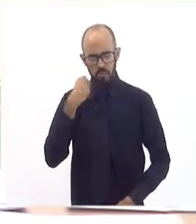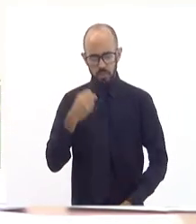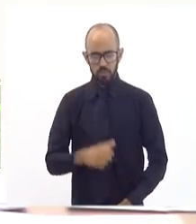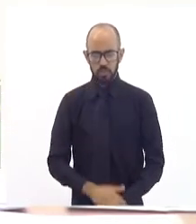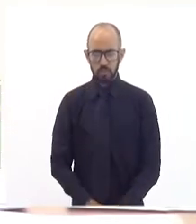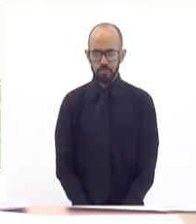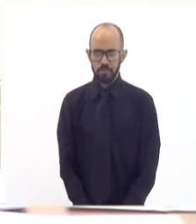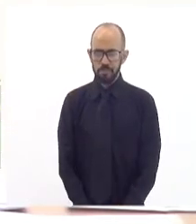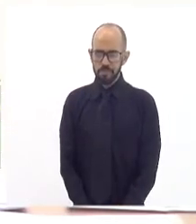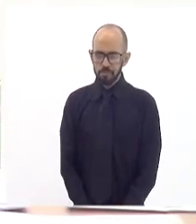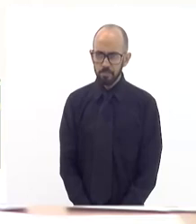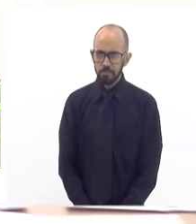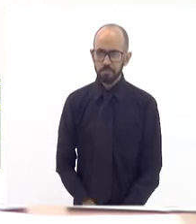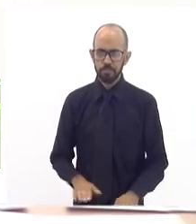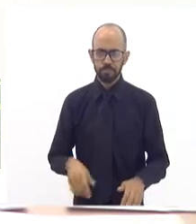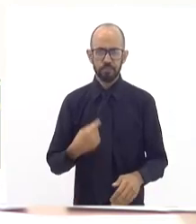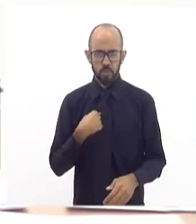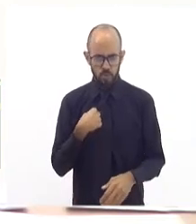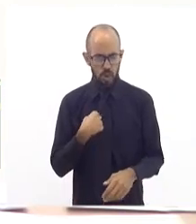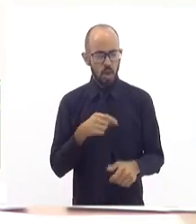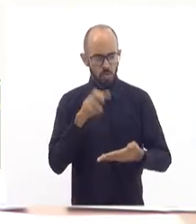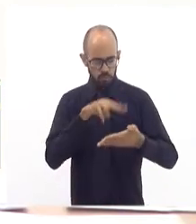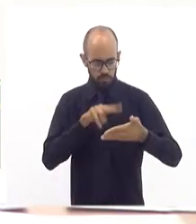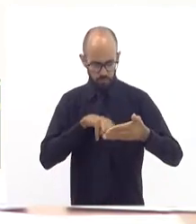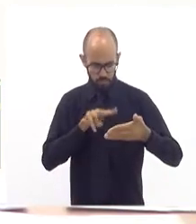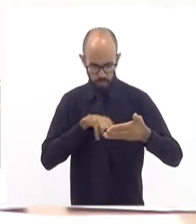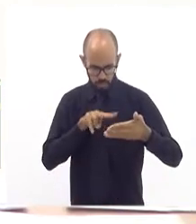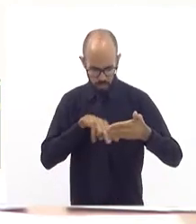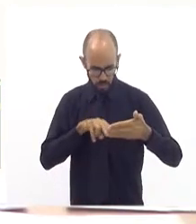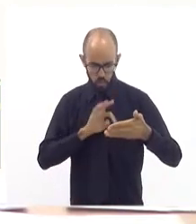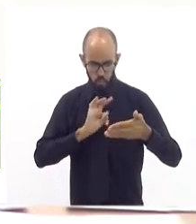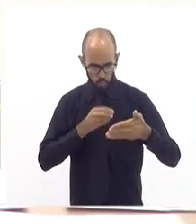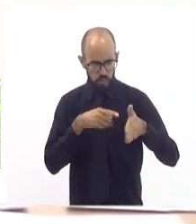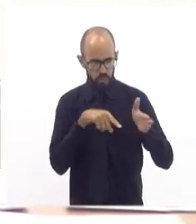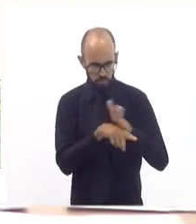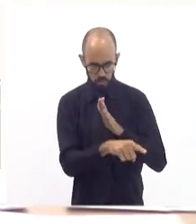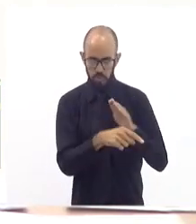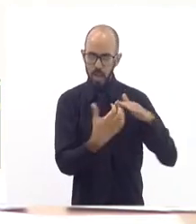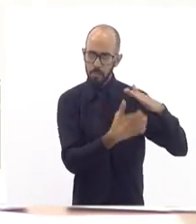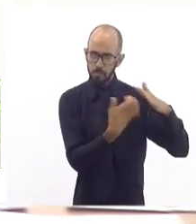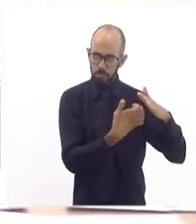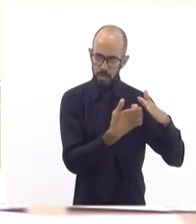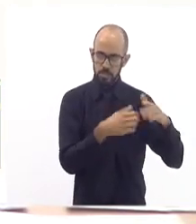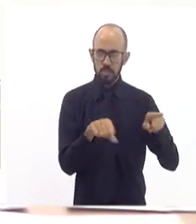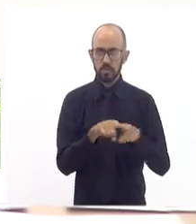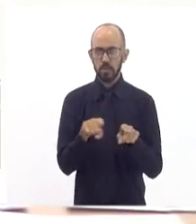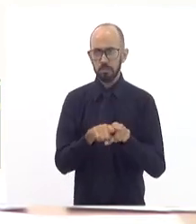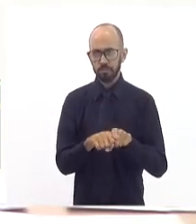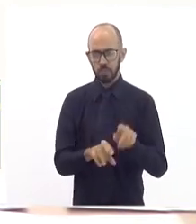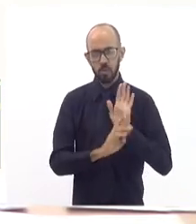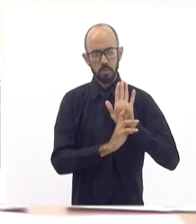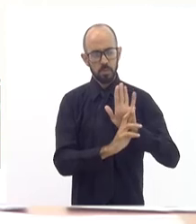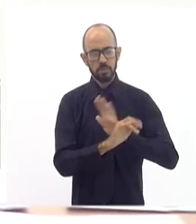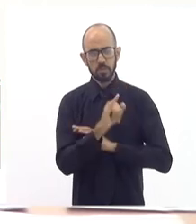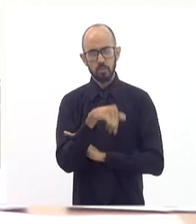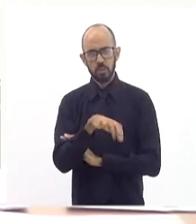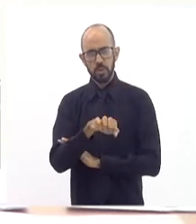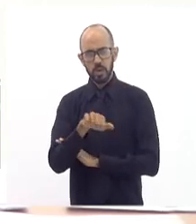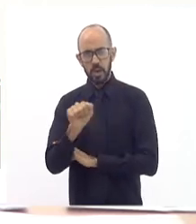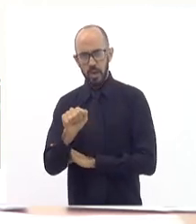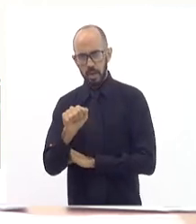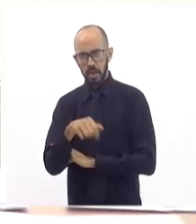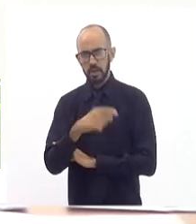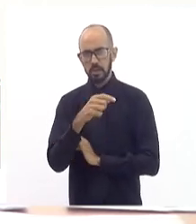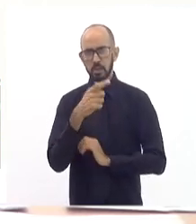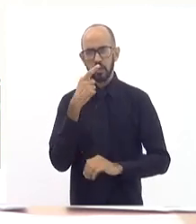Sepetiba e sabes questões + leitura dessas perguntas tanto a empresa quanto o representante da ideia que